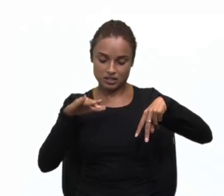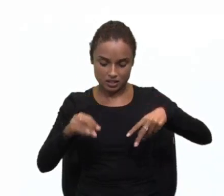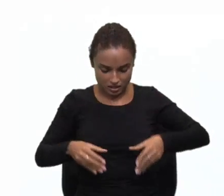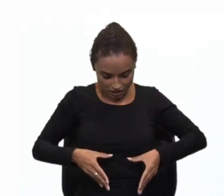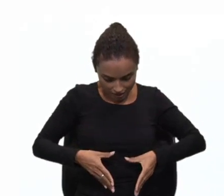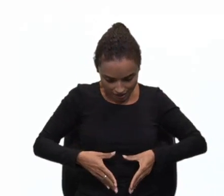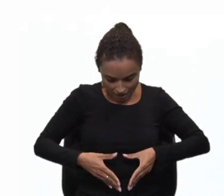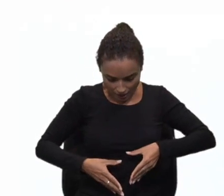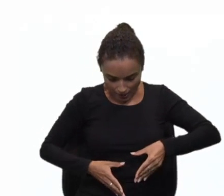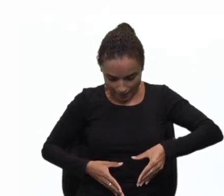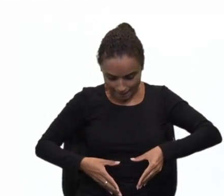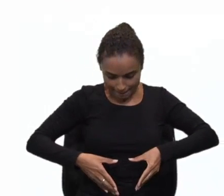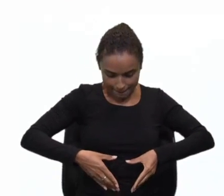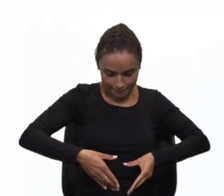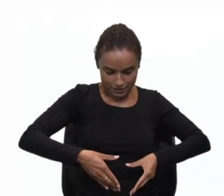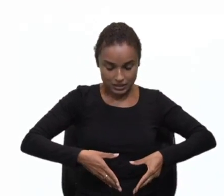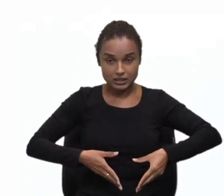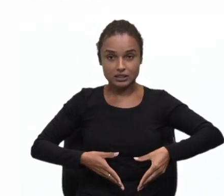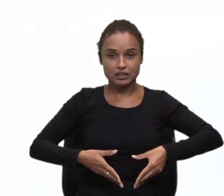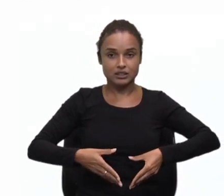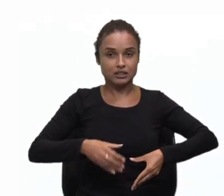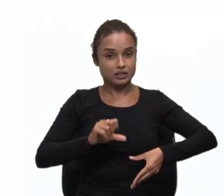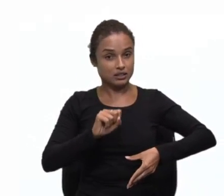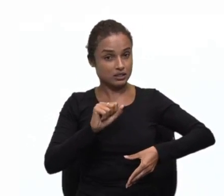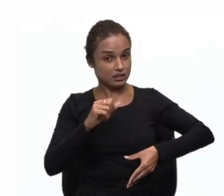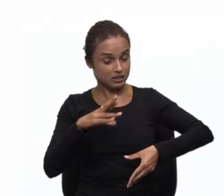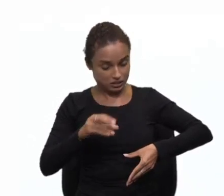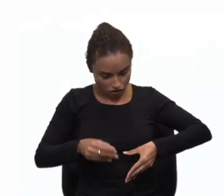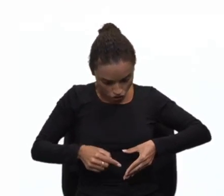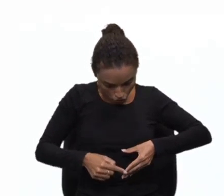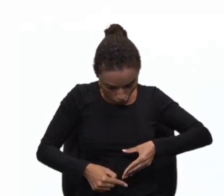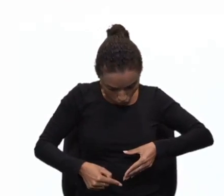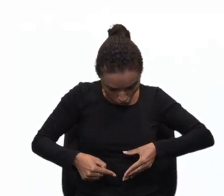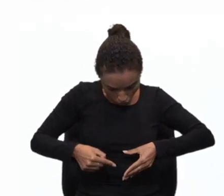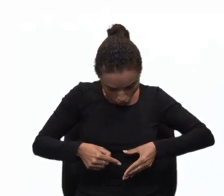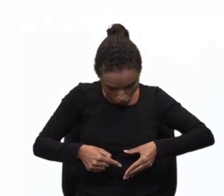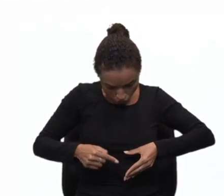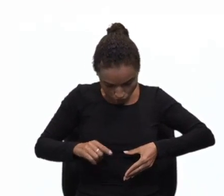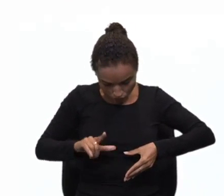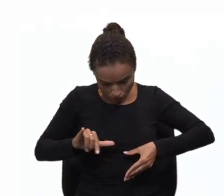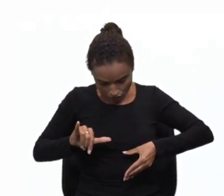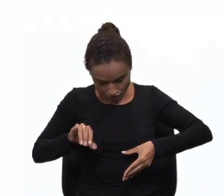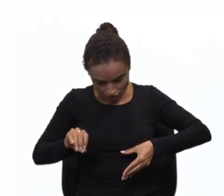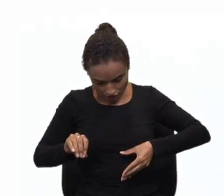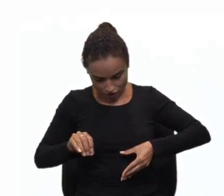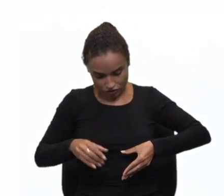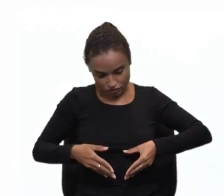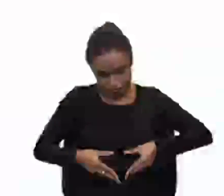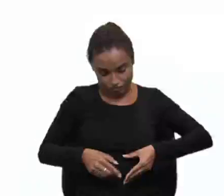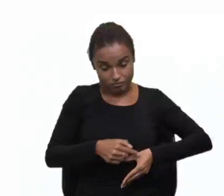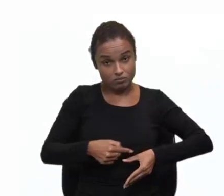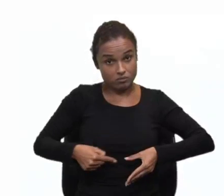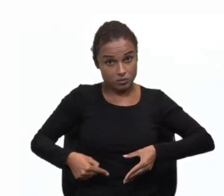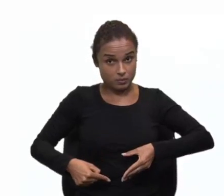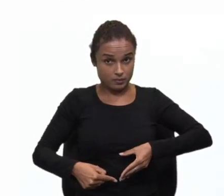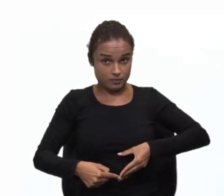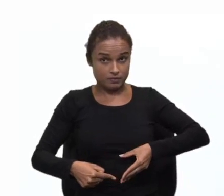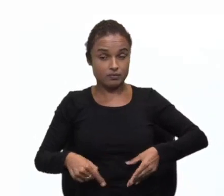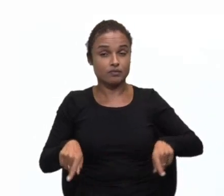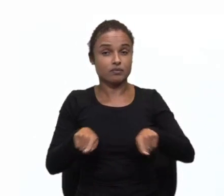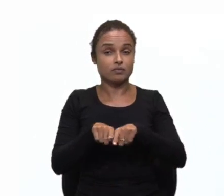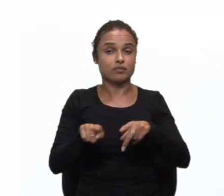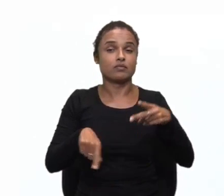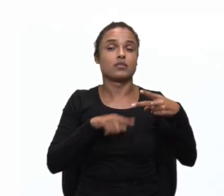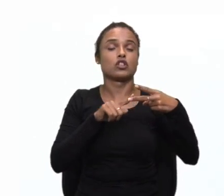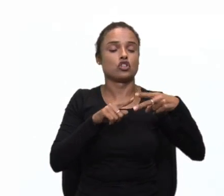Sacroiliaca fica onde? Entre o sacro e o ilho. Tá? Certinho. Temos a articulação